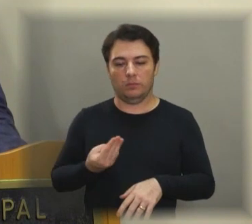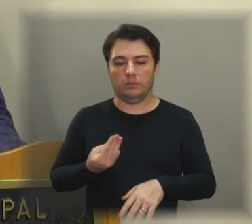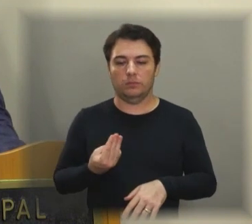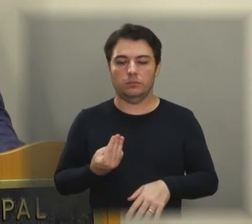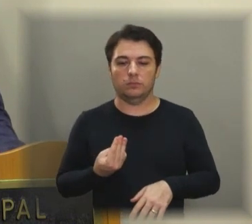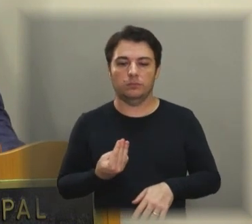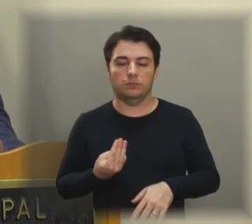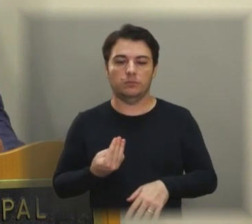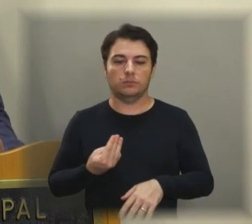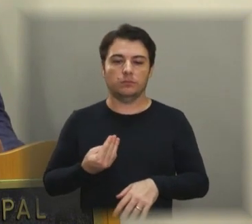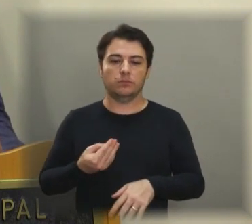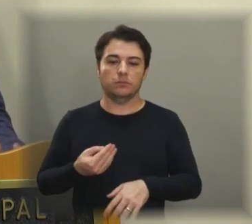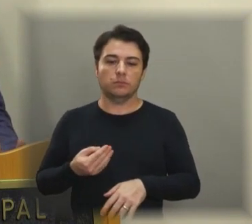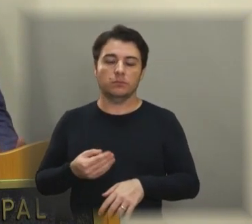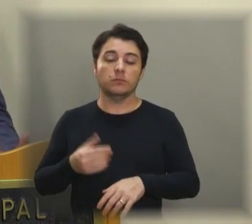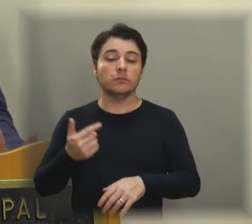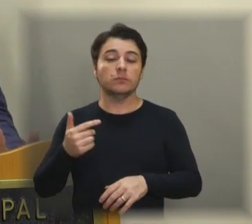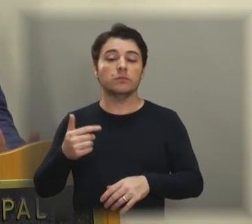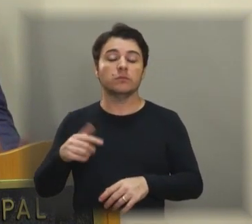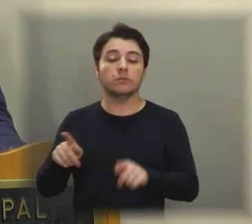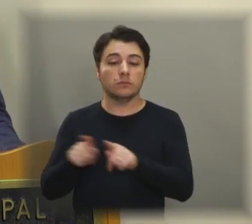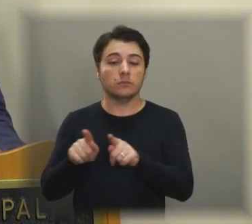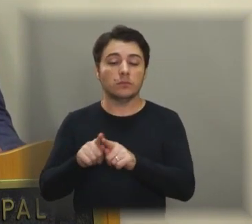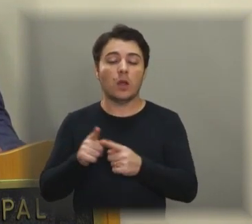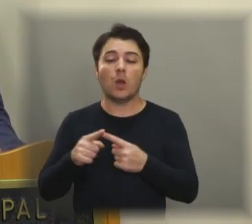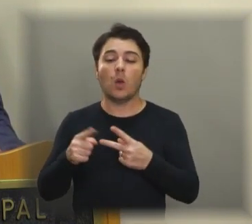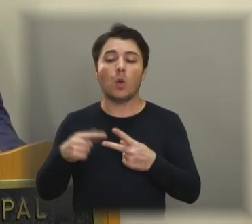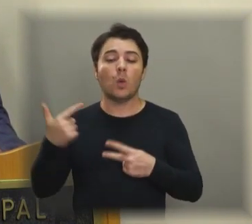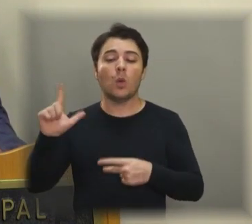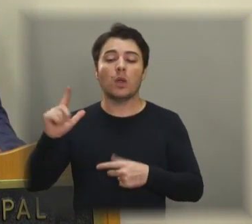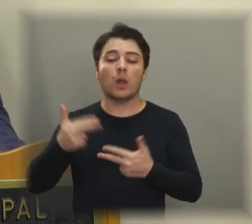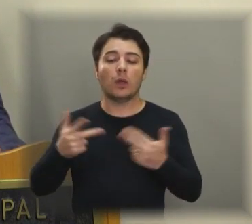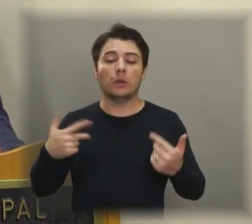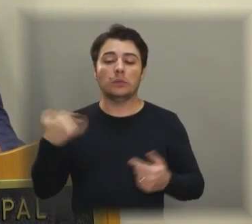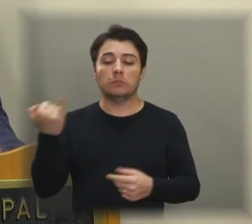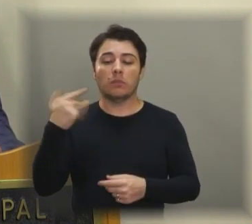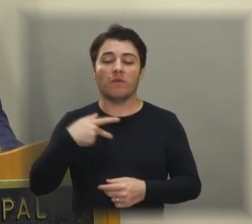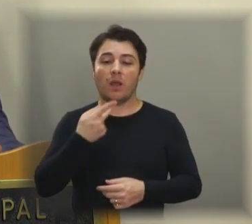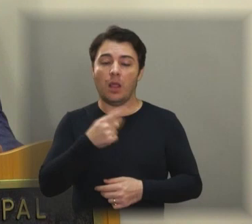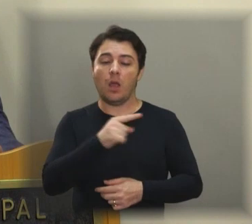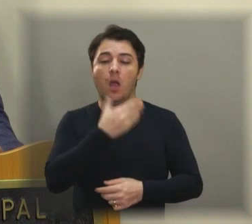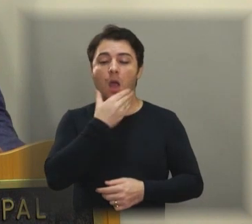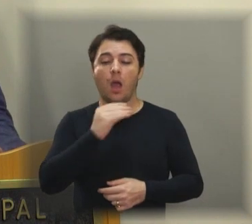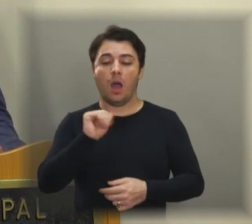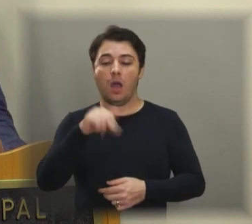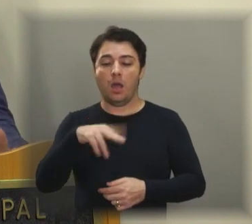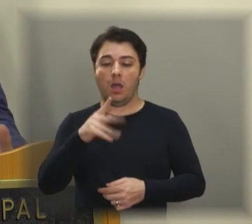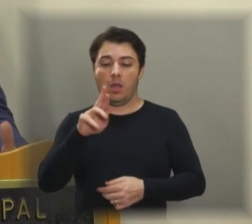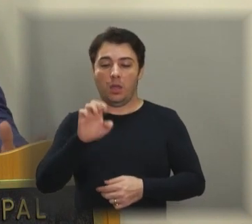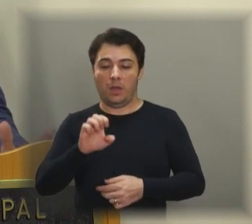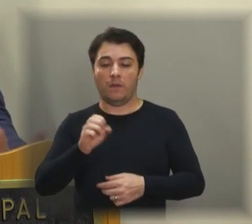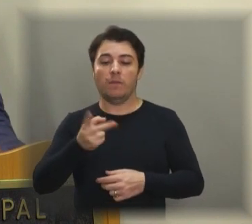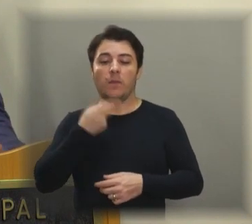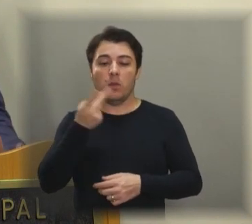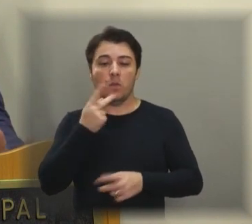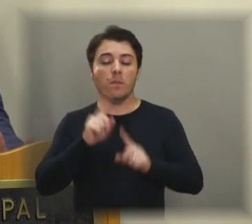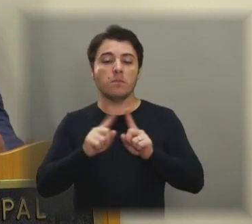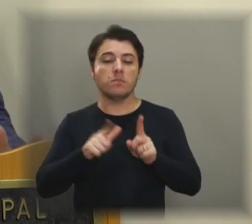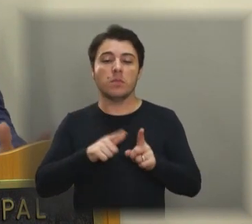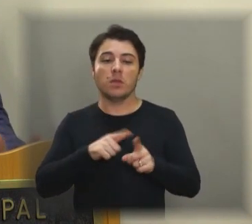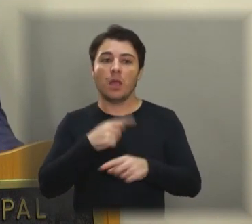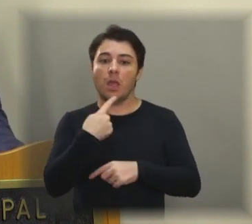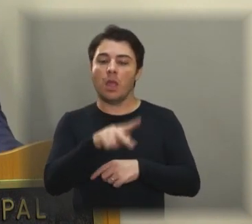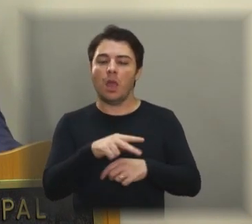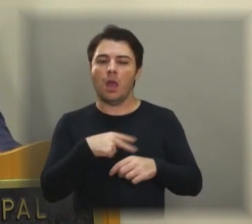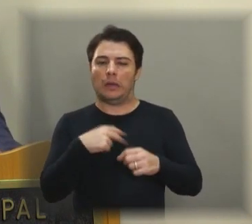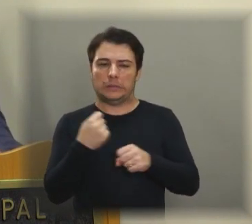tá é uma coisa importante de ressaltar e até frisar que o André já citou aqui é que toda essa obra